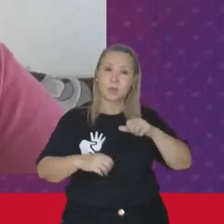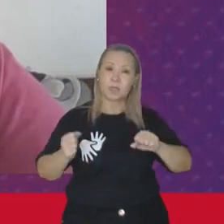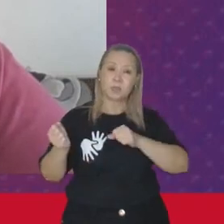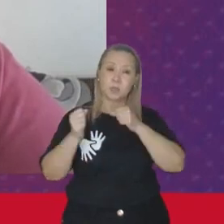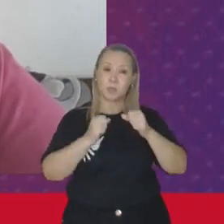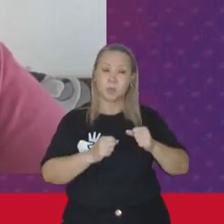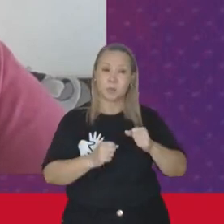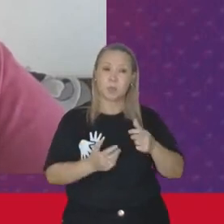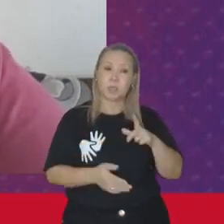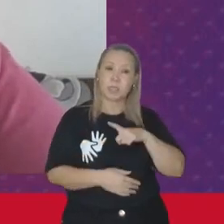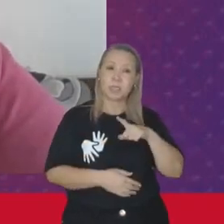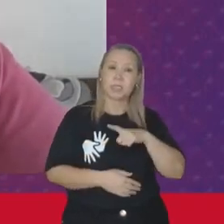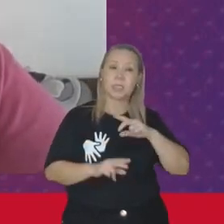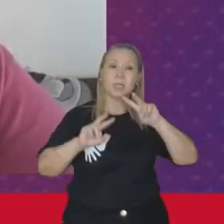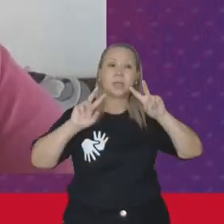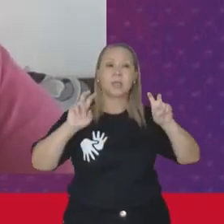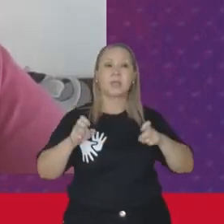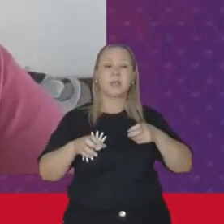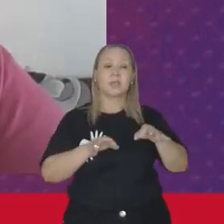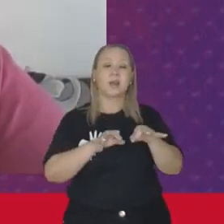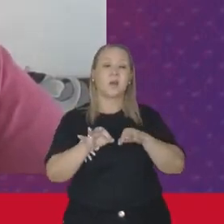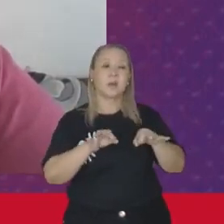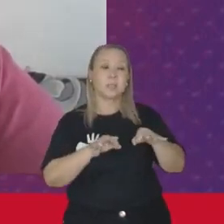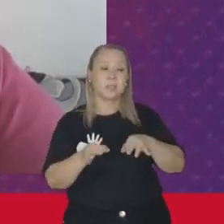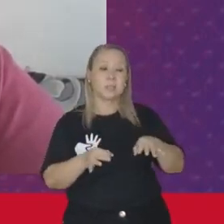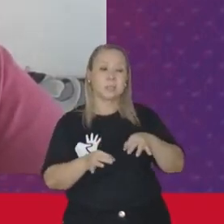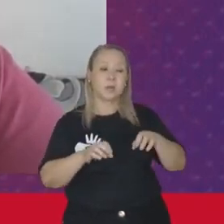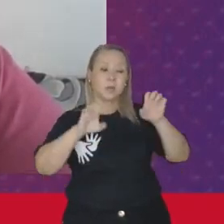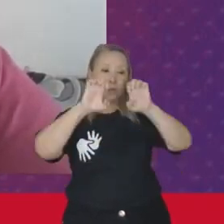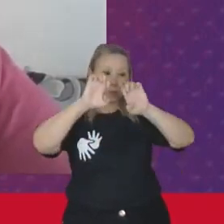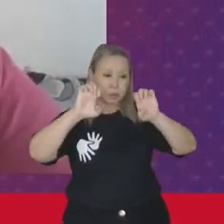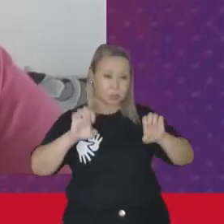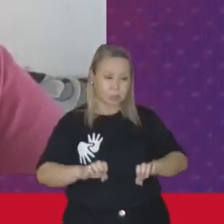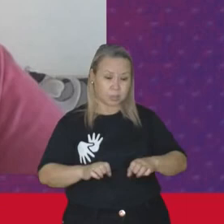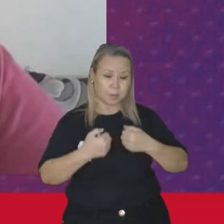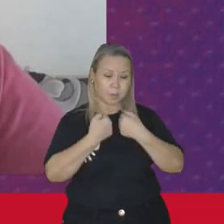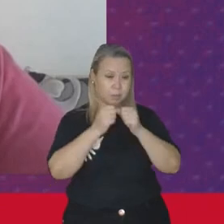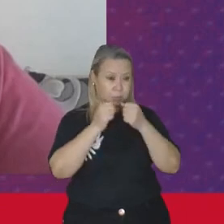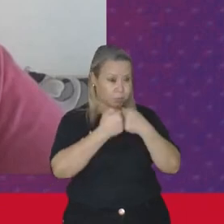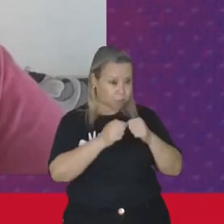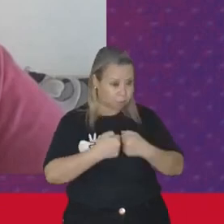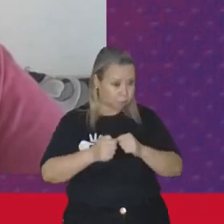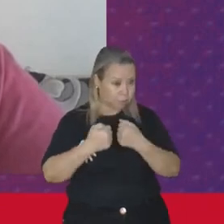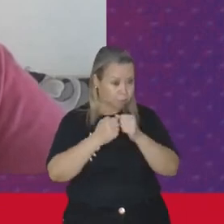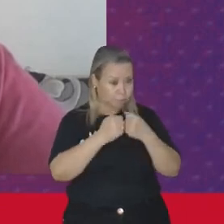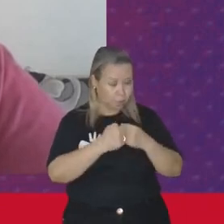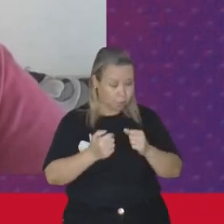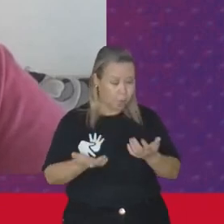ter em termos da organização do sistema de transporte,